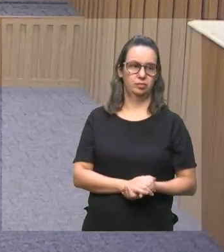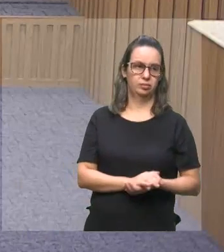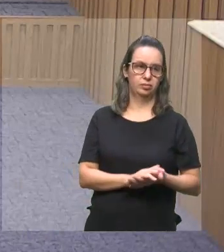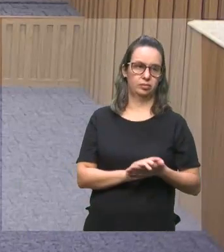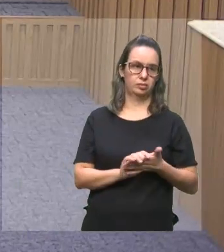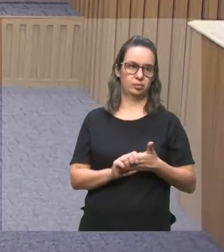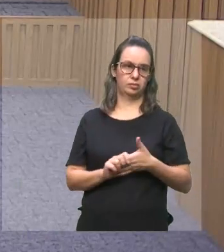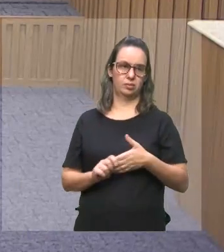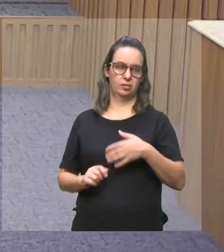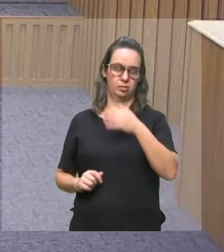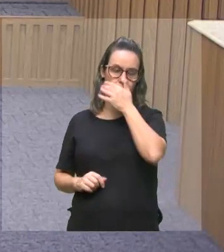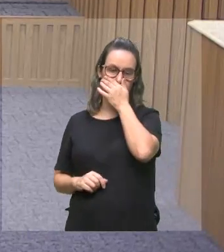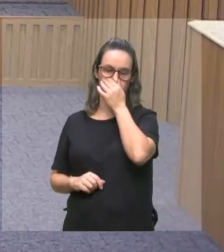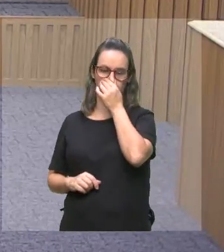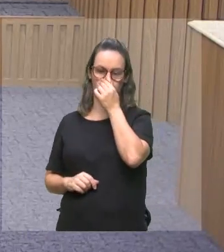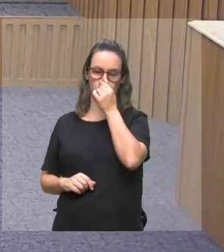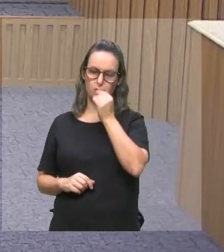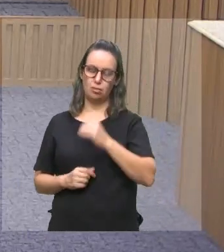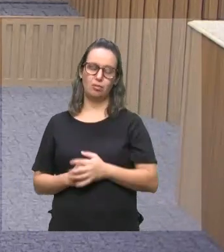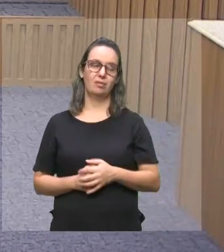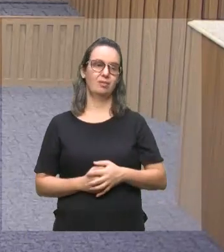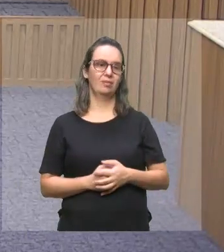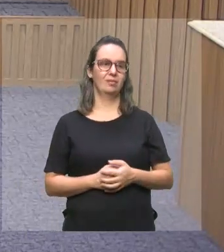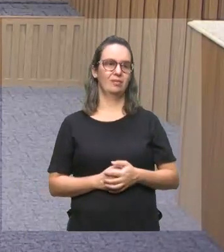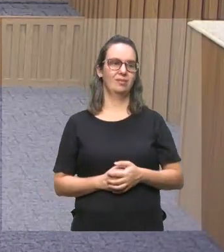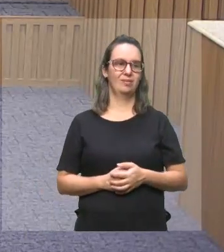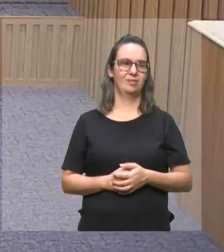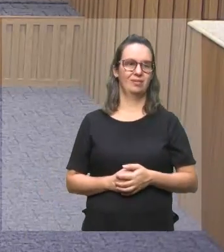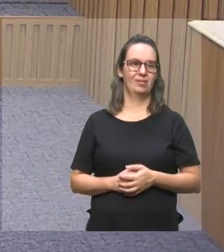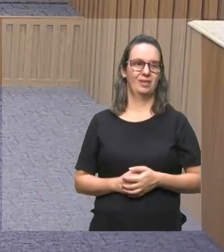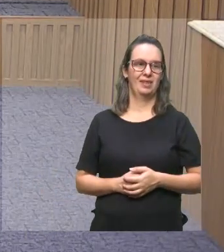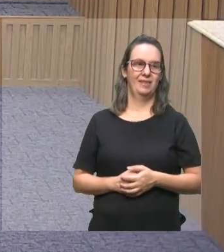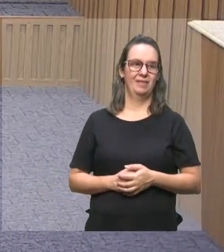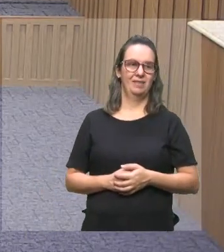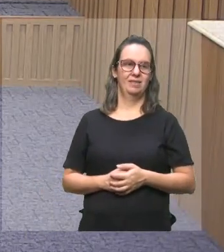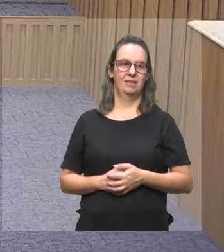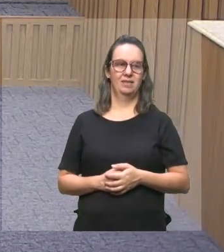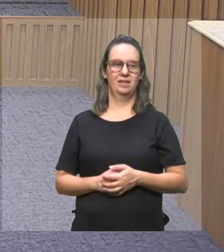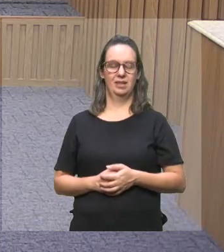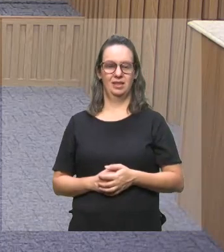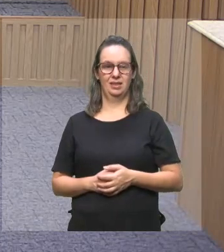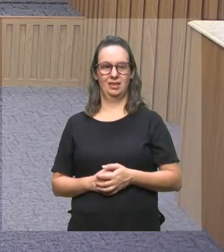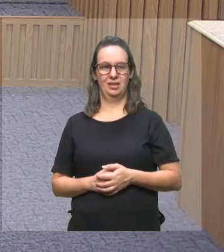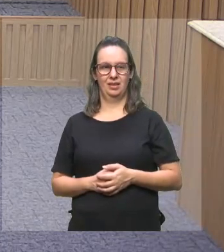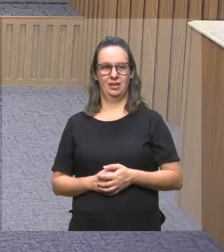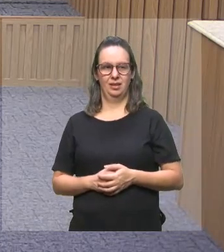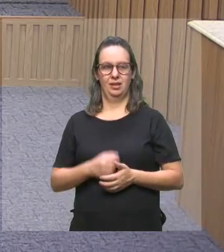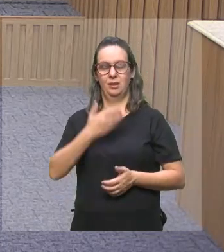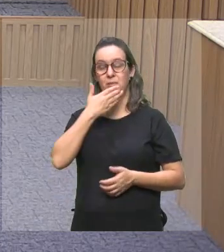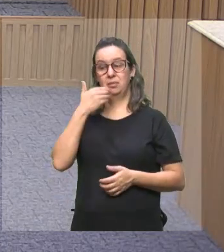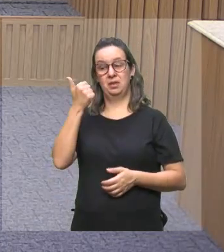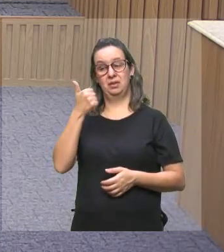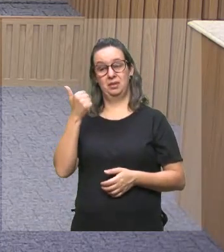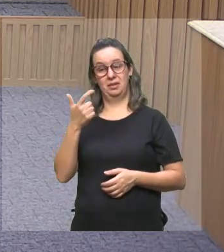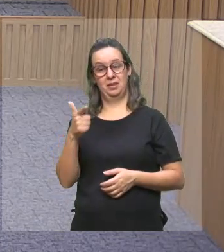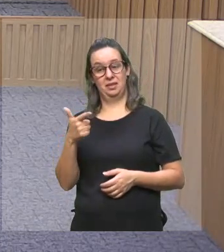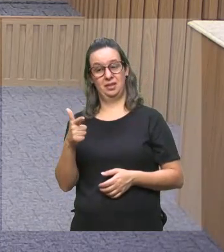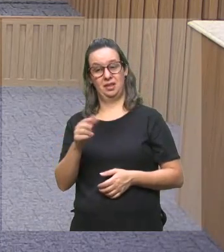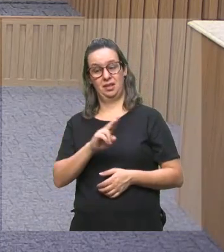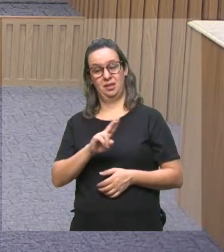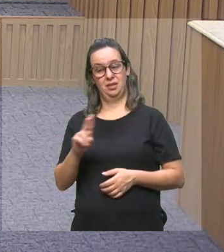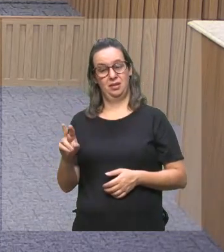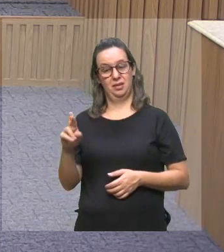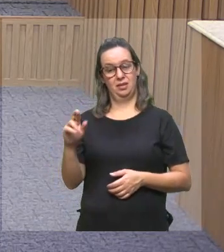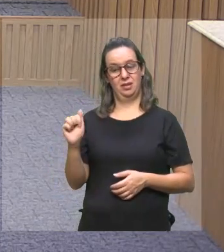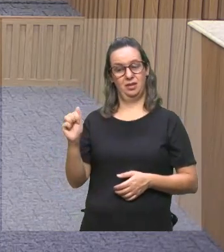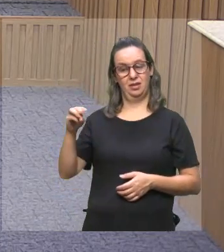Mas se serve de consolo ao vereador Ramon por não ter o nome da placa lá, é melhor não ter mesmo, num lugar abandonado daquele, é uma placa, isso